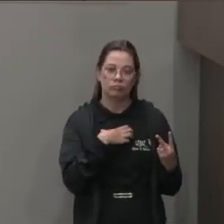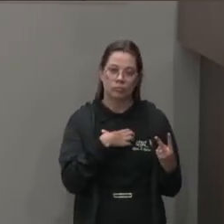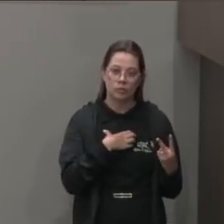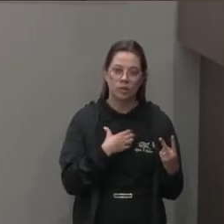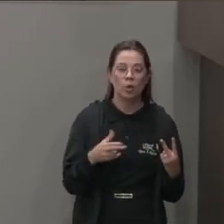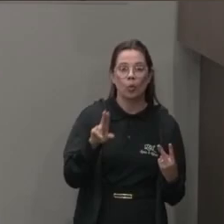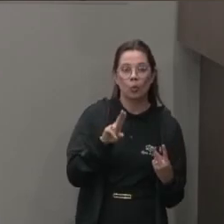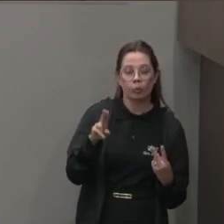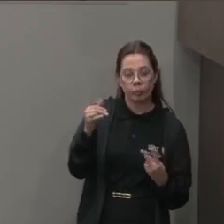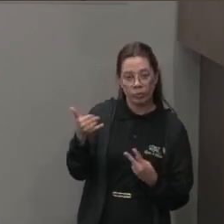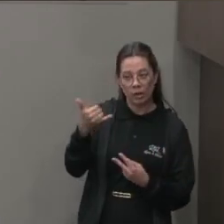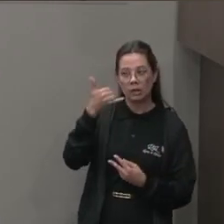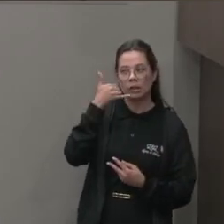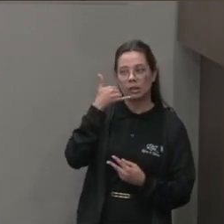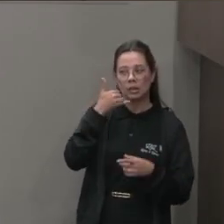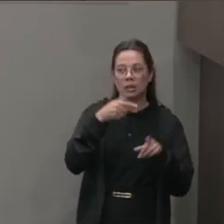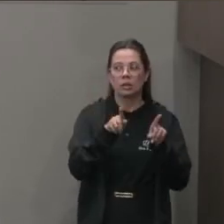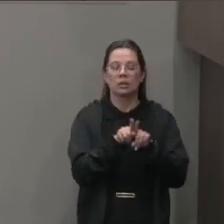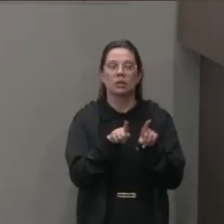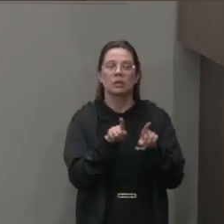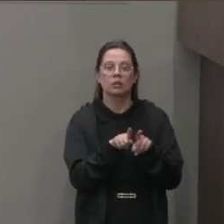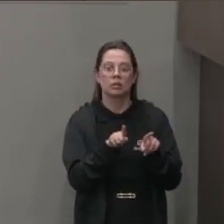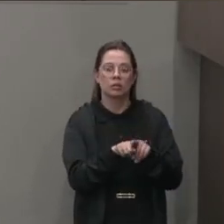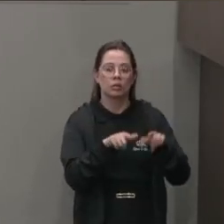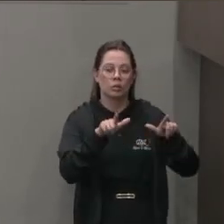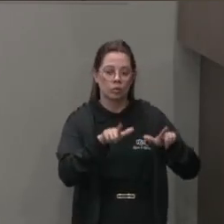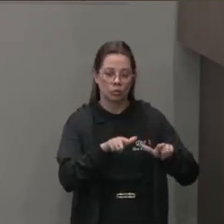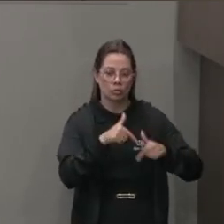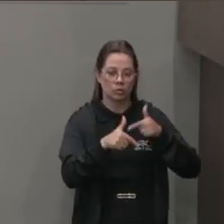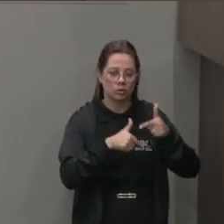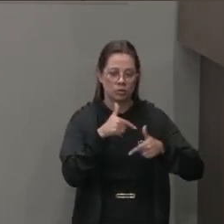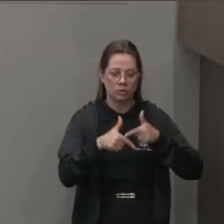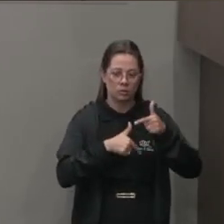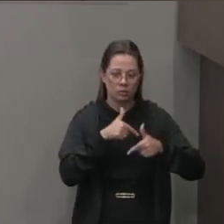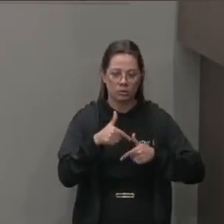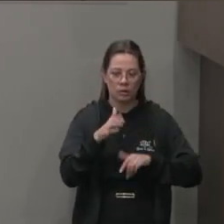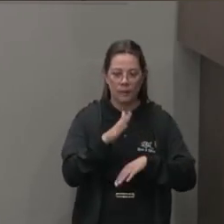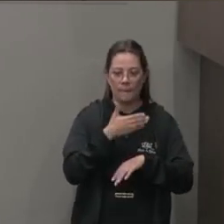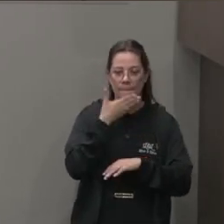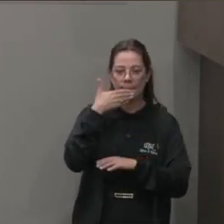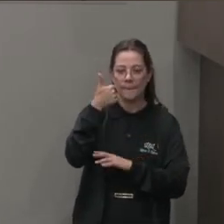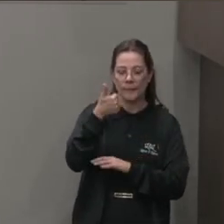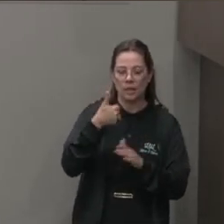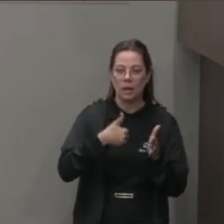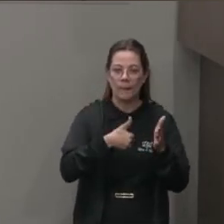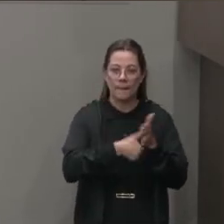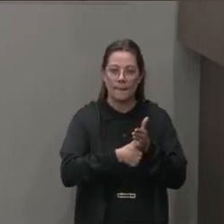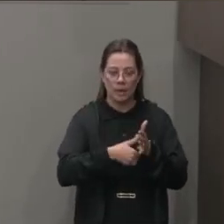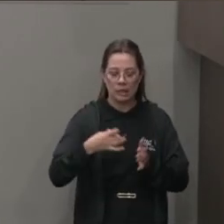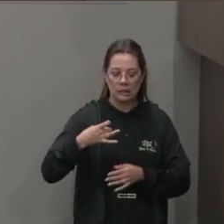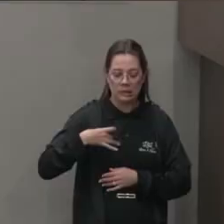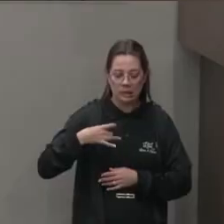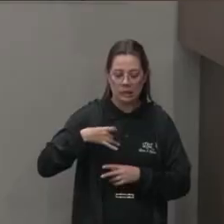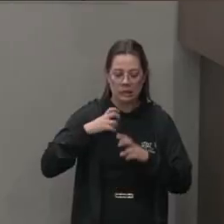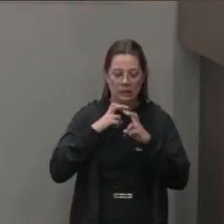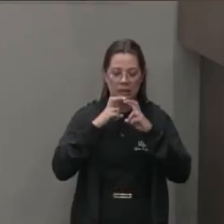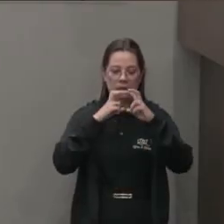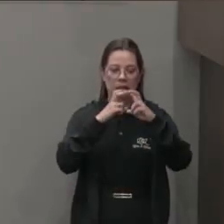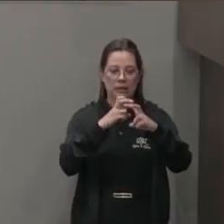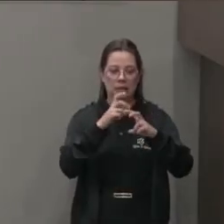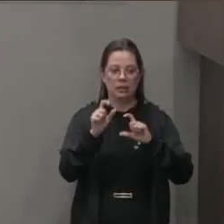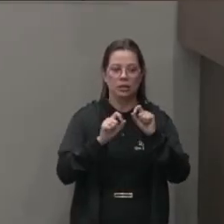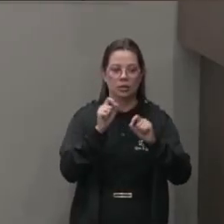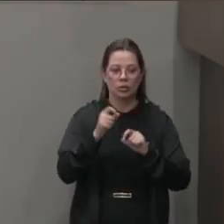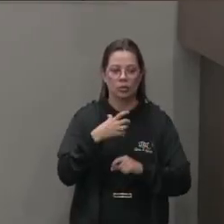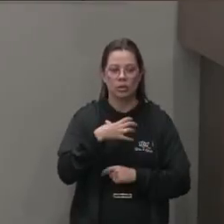no celular e também no setor de trabalho. Mas o melhor botão de pânico, o melhor botão do pânico